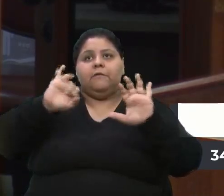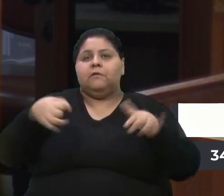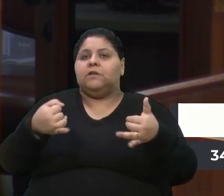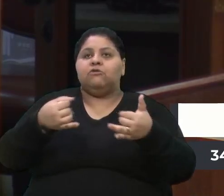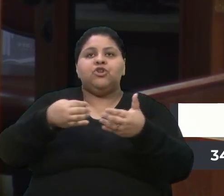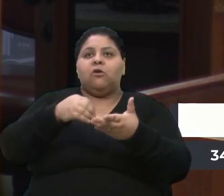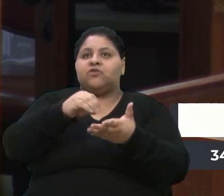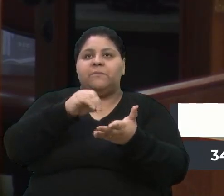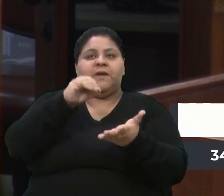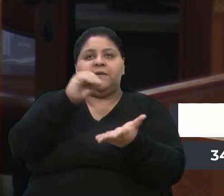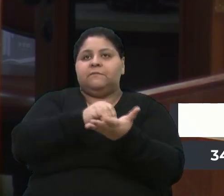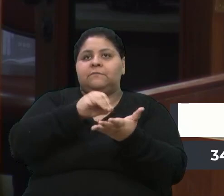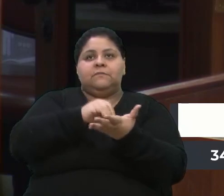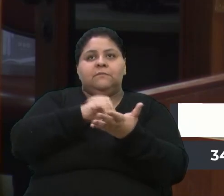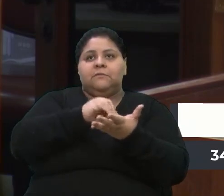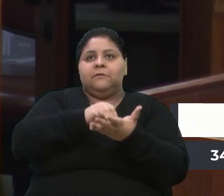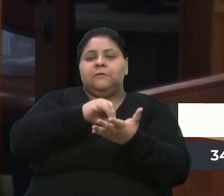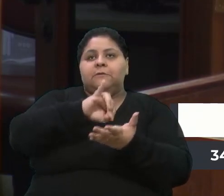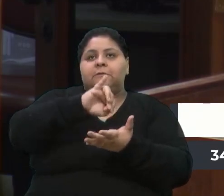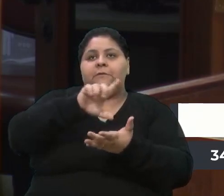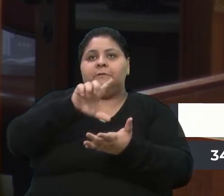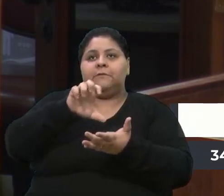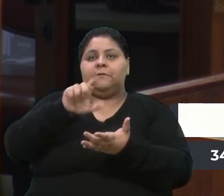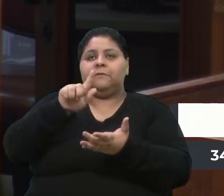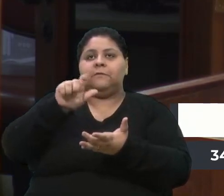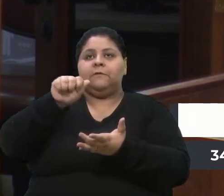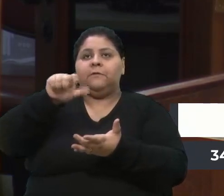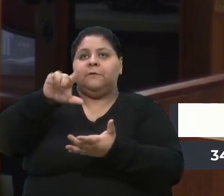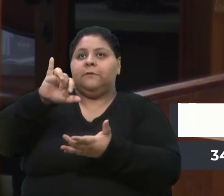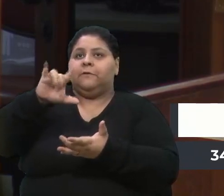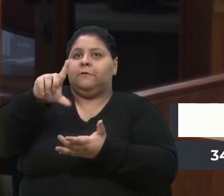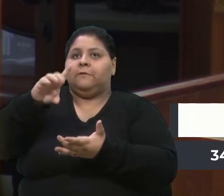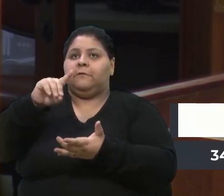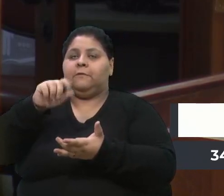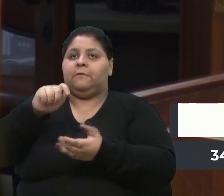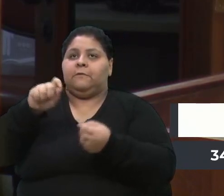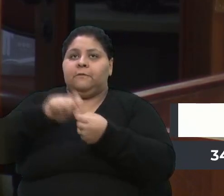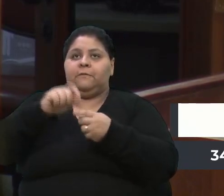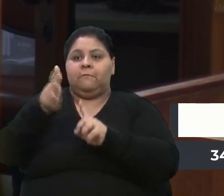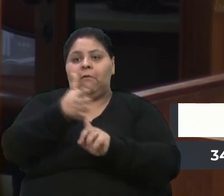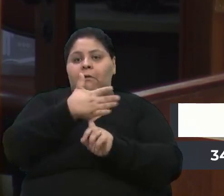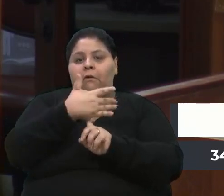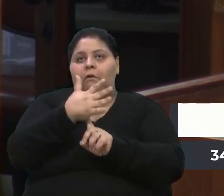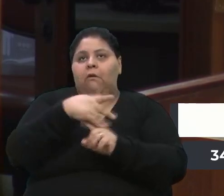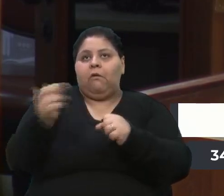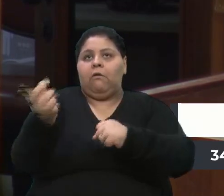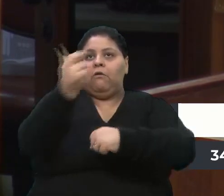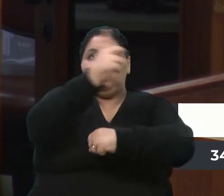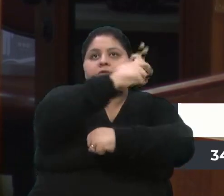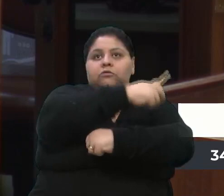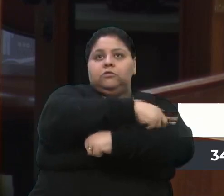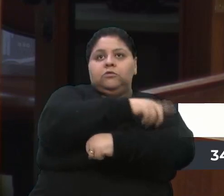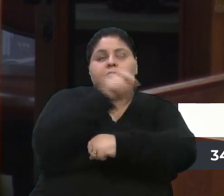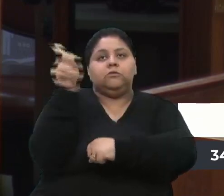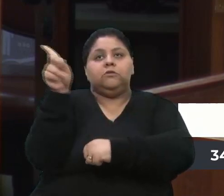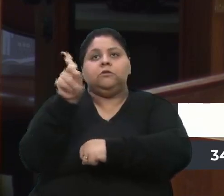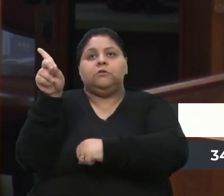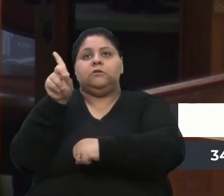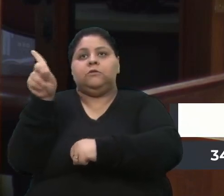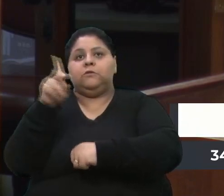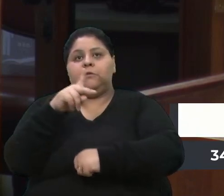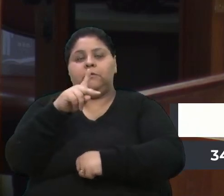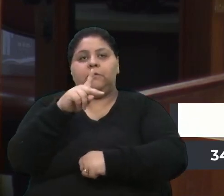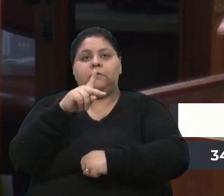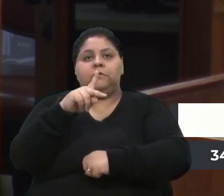ao Estado Democrático de Direito, para fazer bandeira criando, por exemplo, o Dia do Patriotário em Porto Alegre, dia 8 de